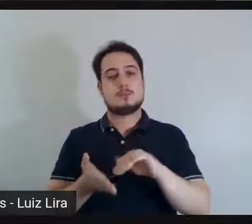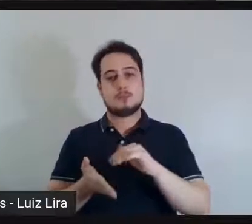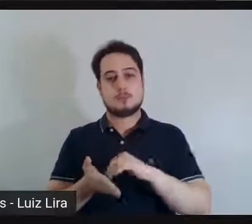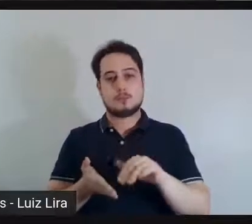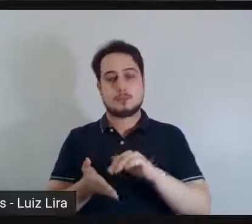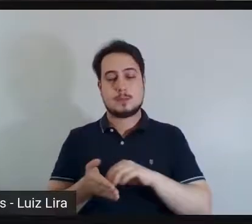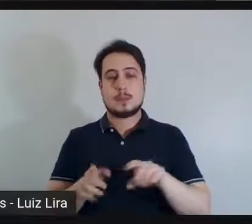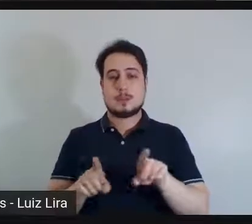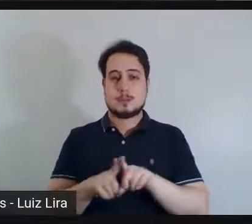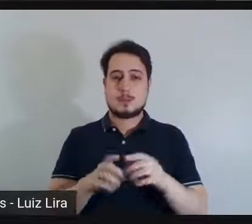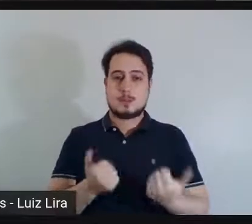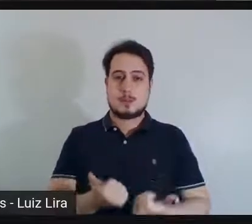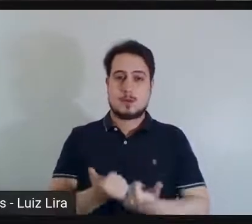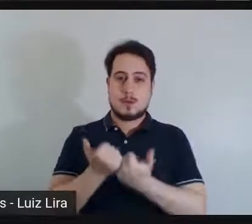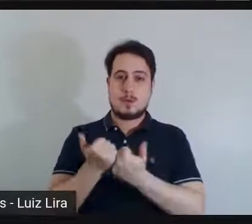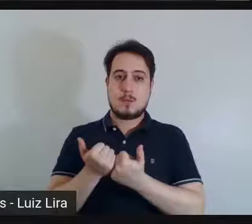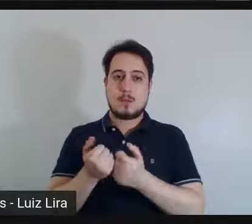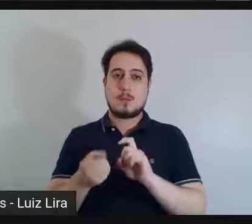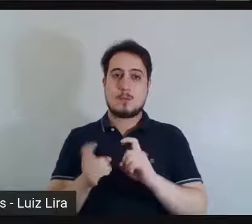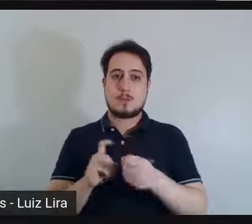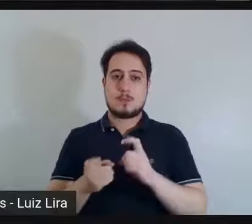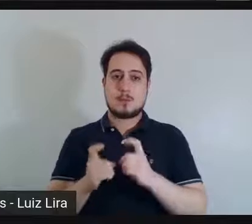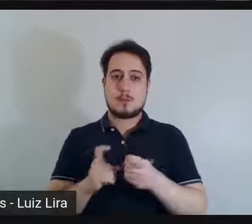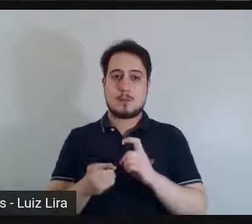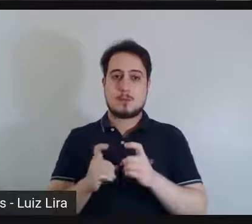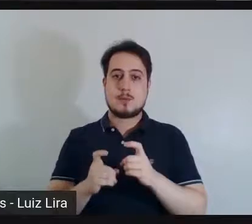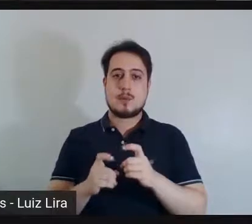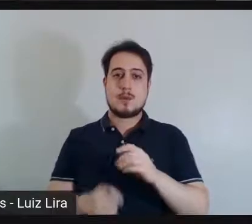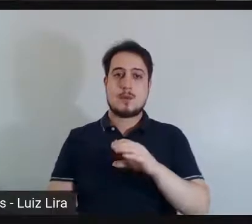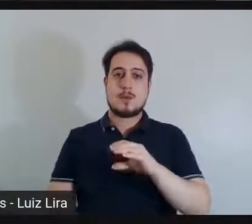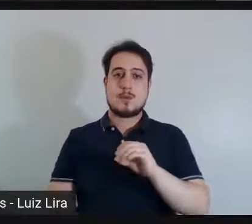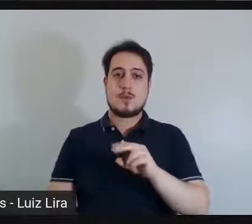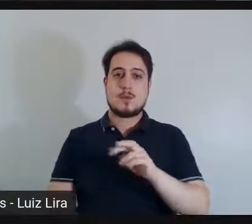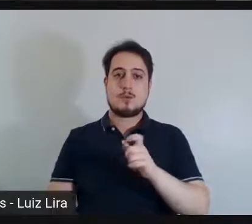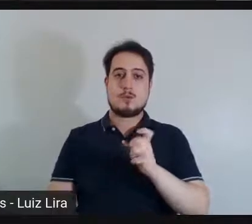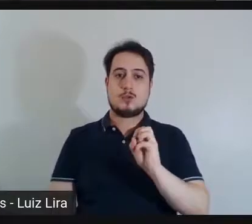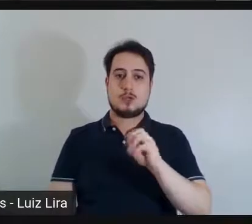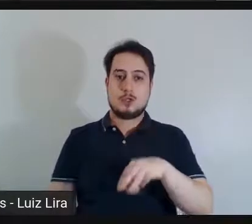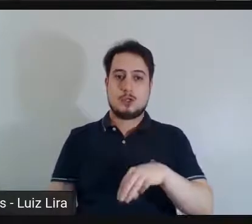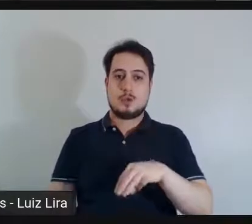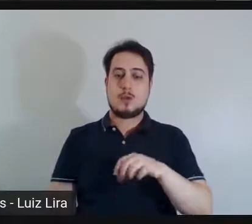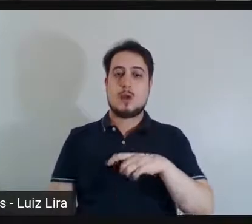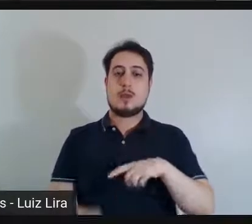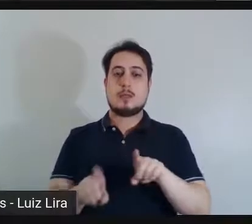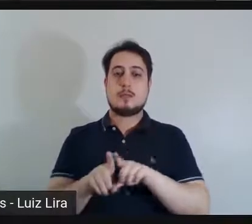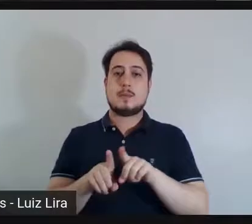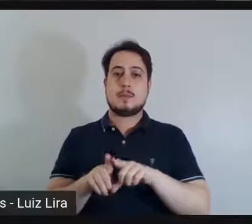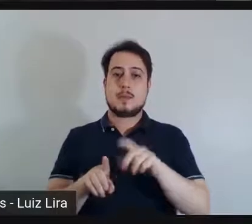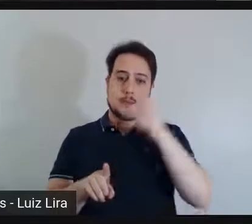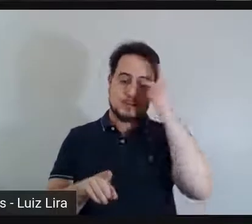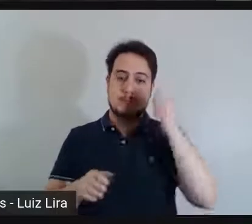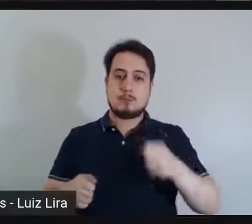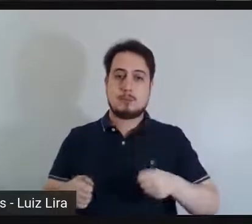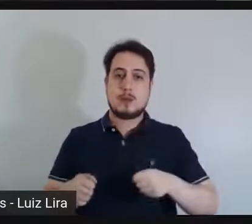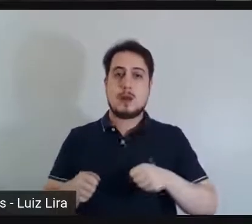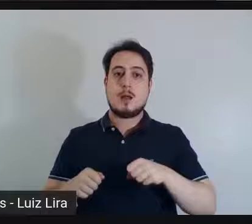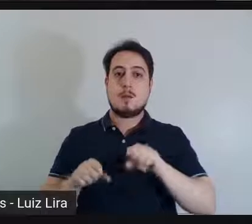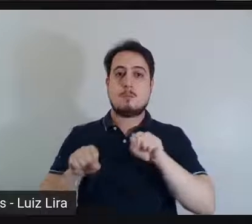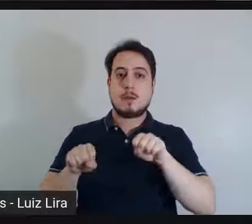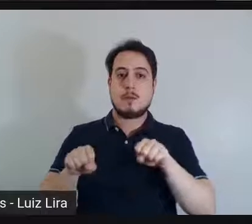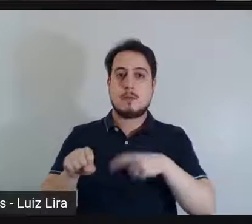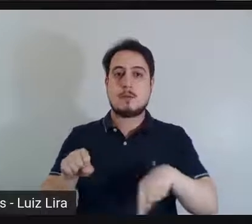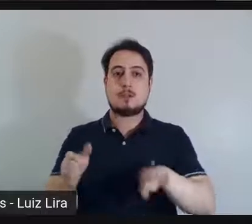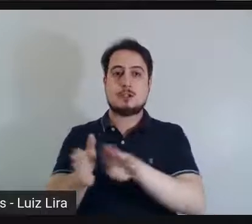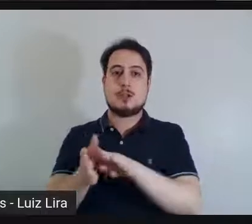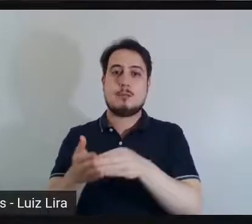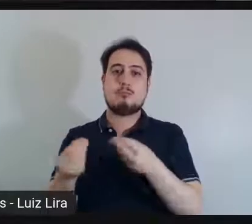apoio administrativo, propriamente dito, o contínuo, né, o que é o office boy. Então, eu vou ter que fazer um redimensionamento.